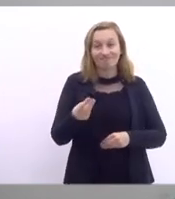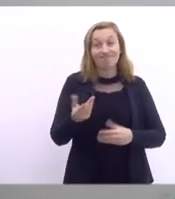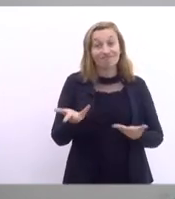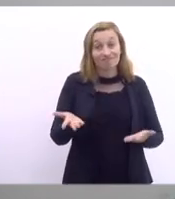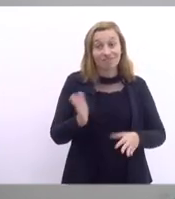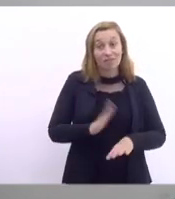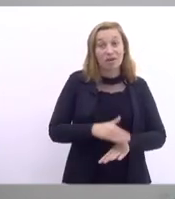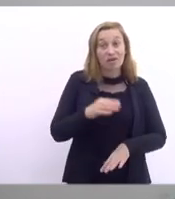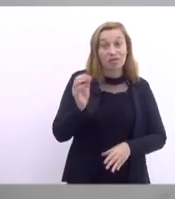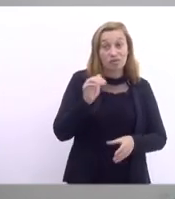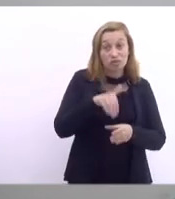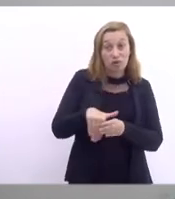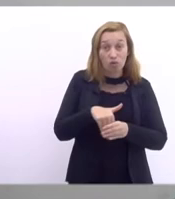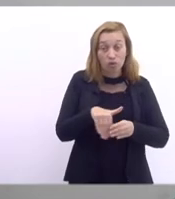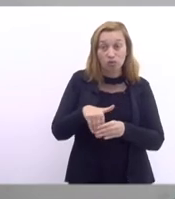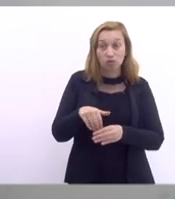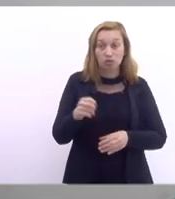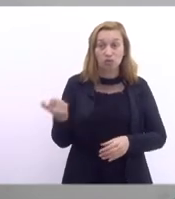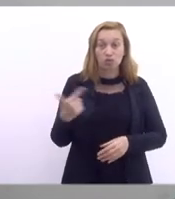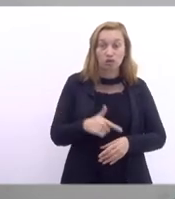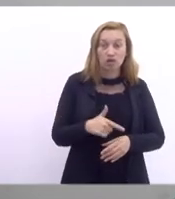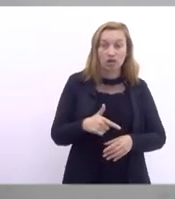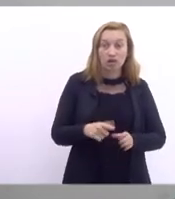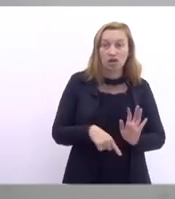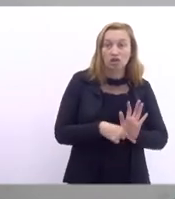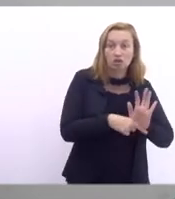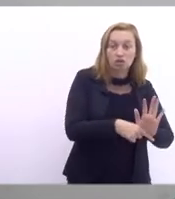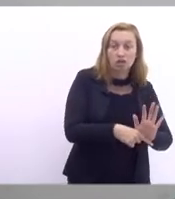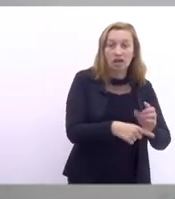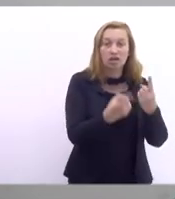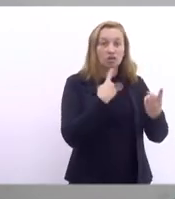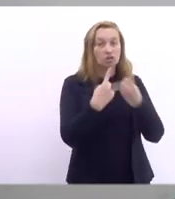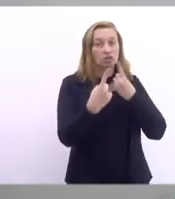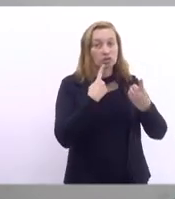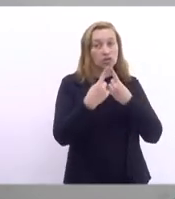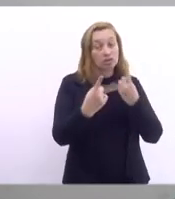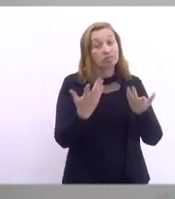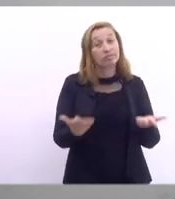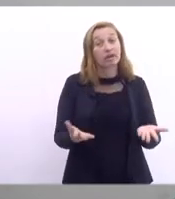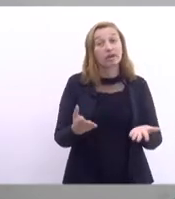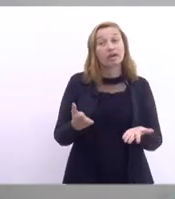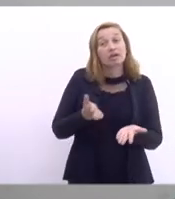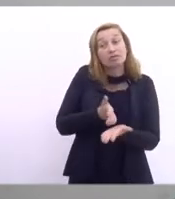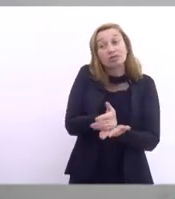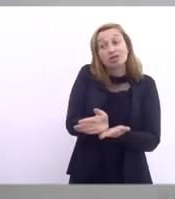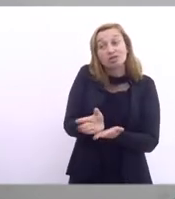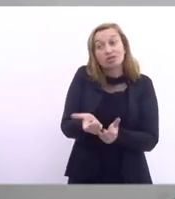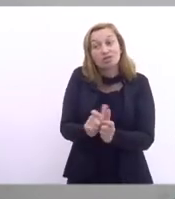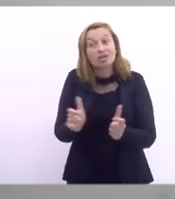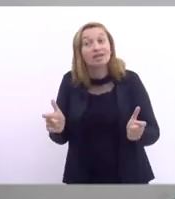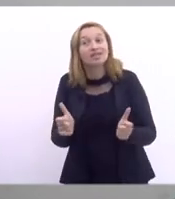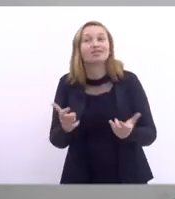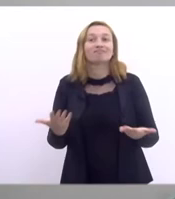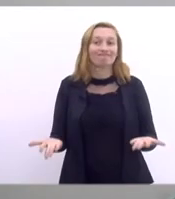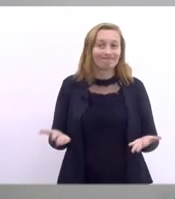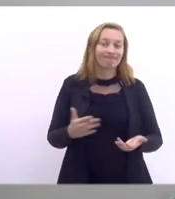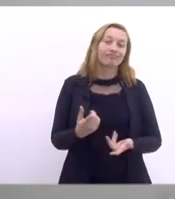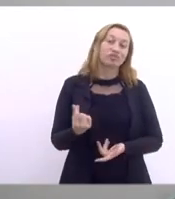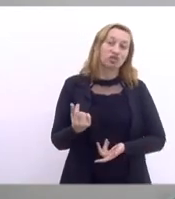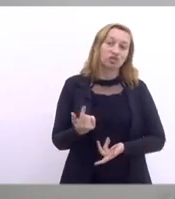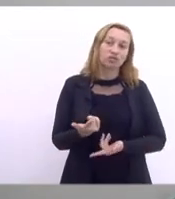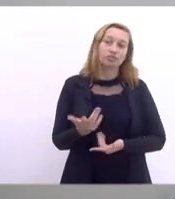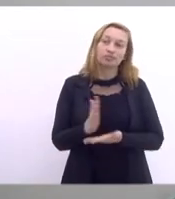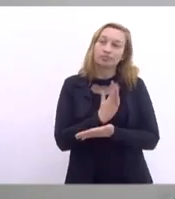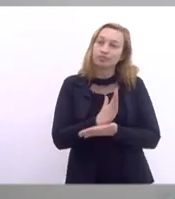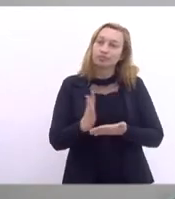Damar voto do que recuperar as estradas rodovias aí é um grande infeccionar debate e muitas vezes até